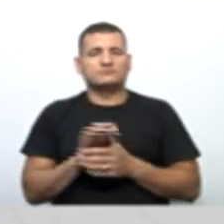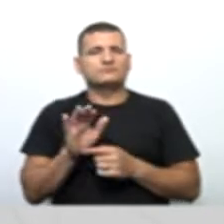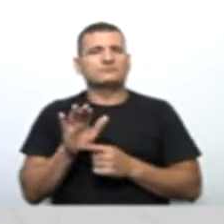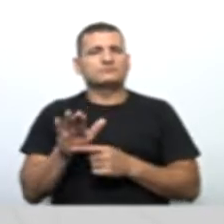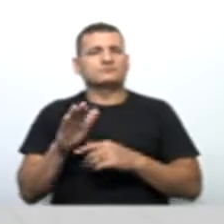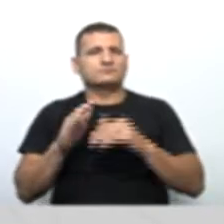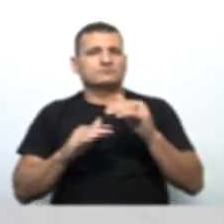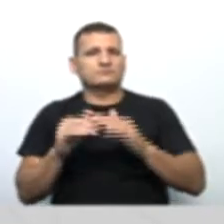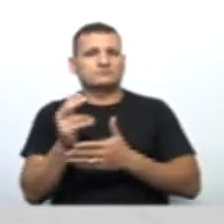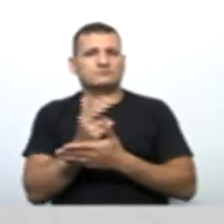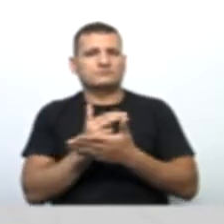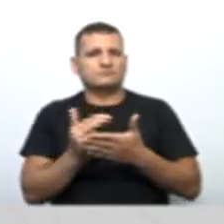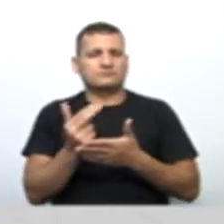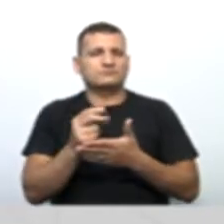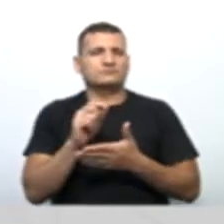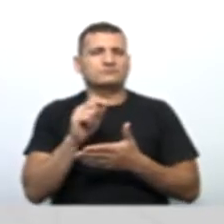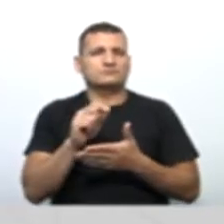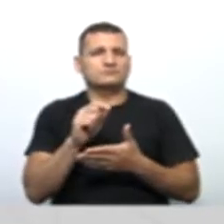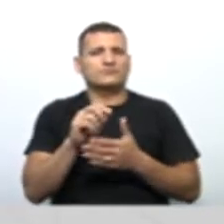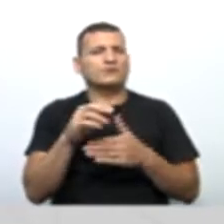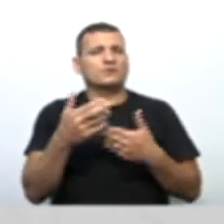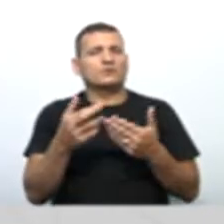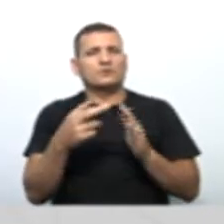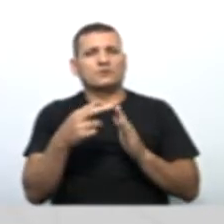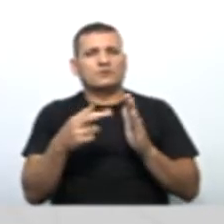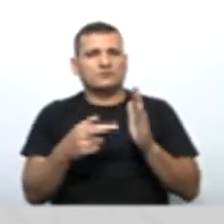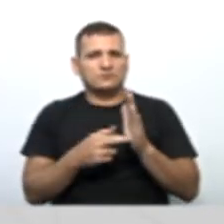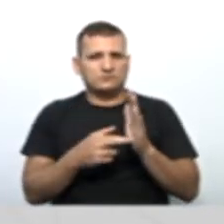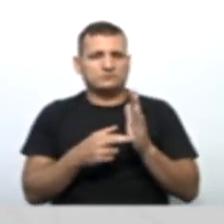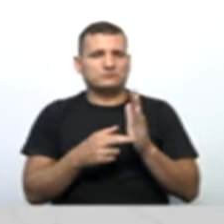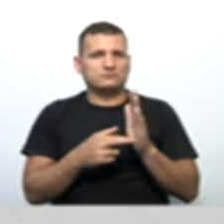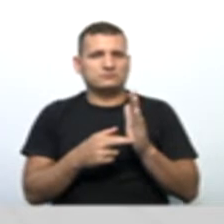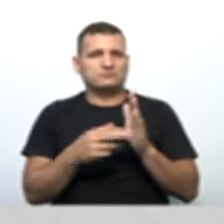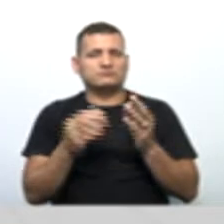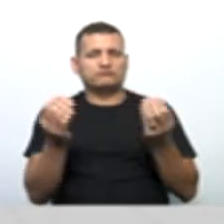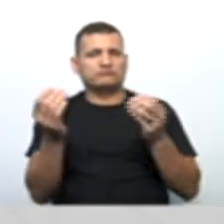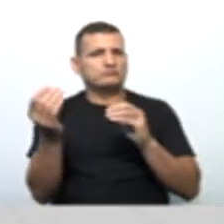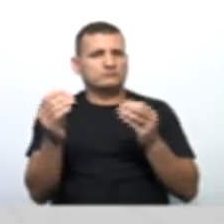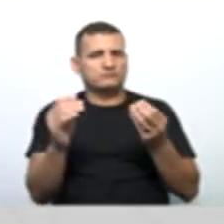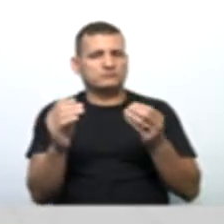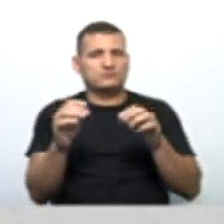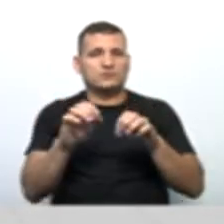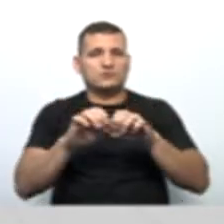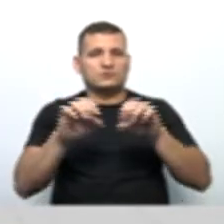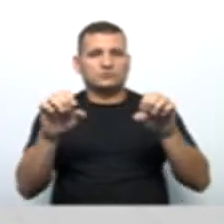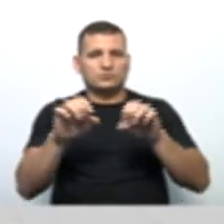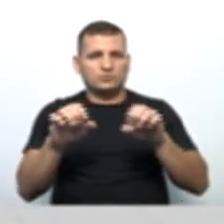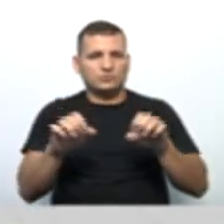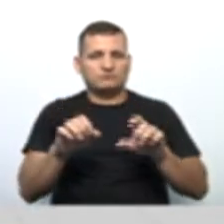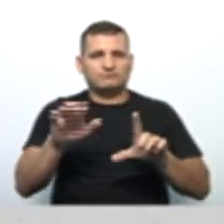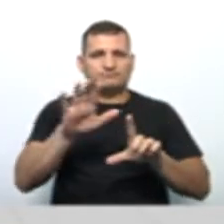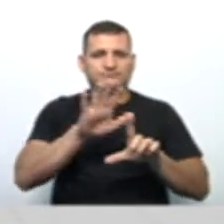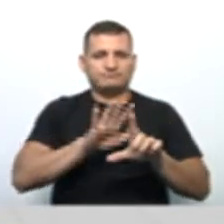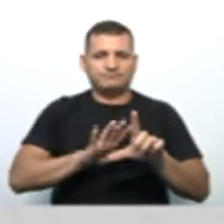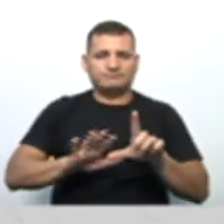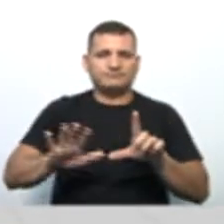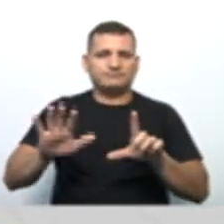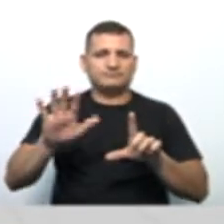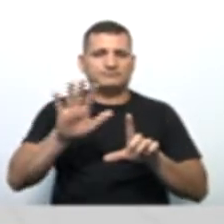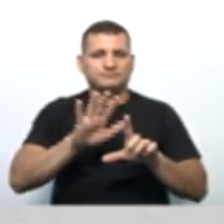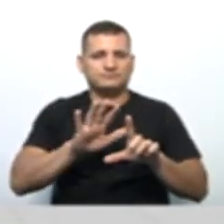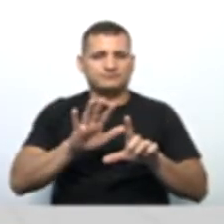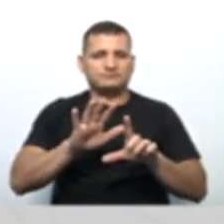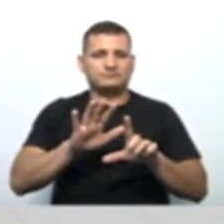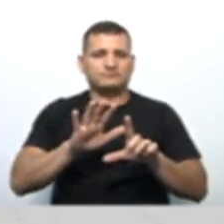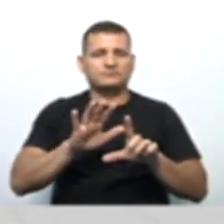traduzir os requisitos definidos para o produto em estruturas e comportamentos na interface pessoal essa palavrinha